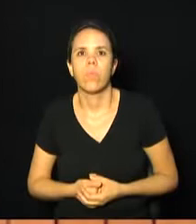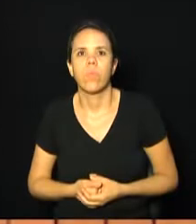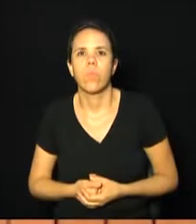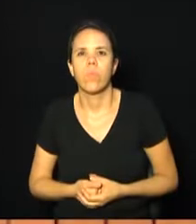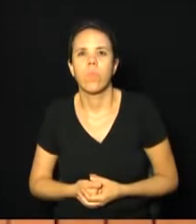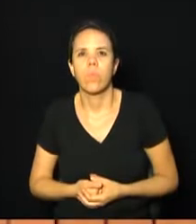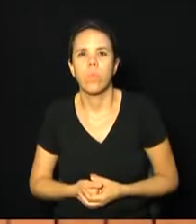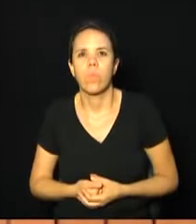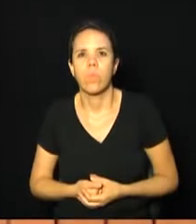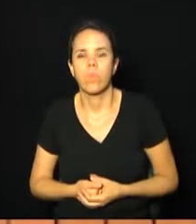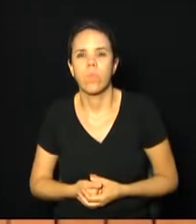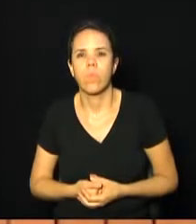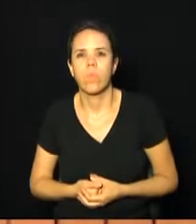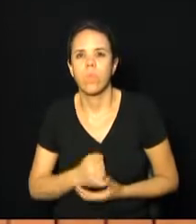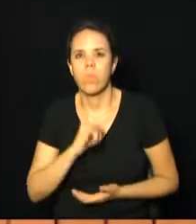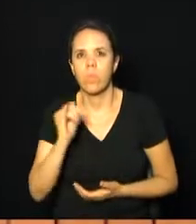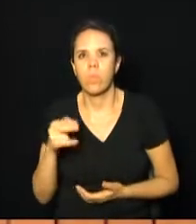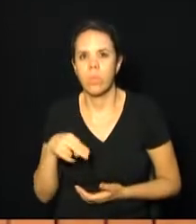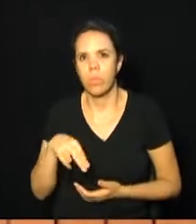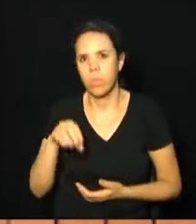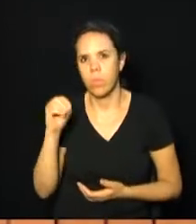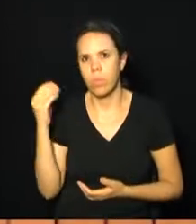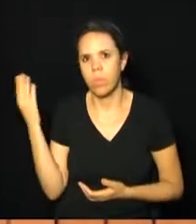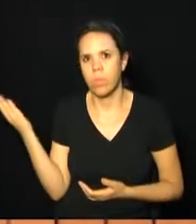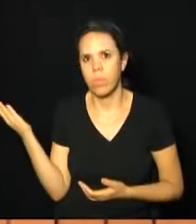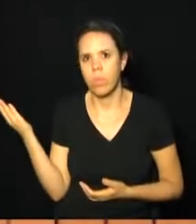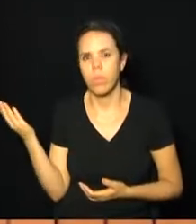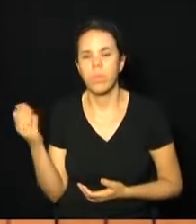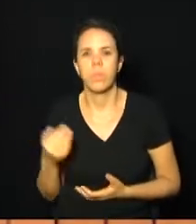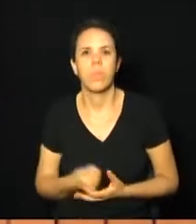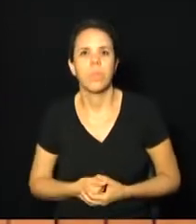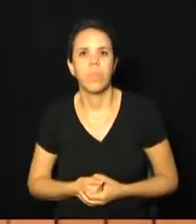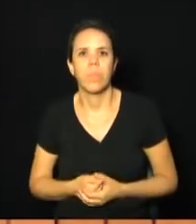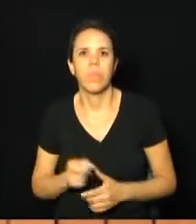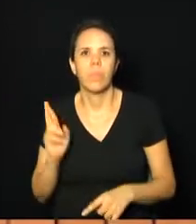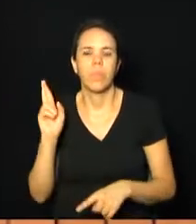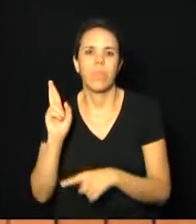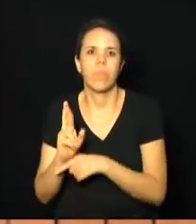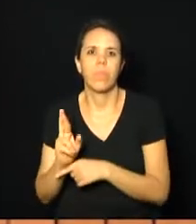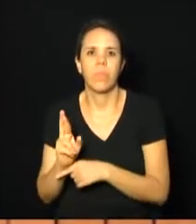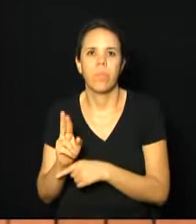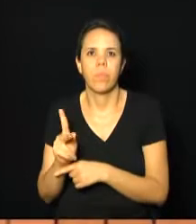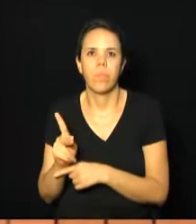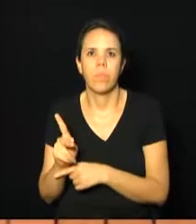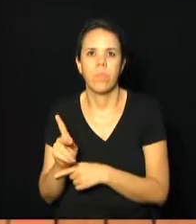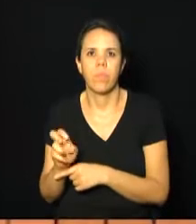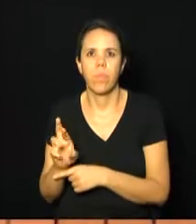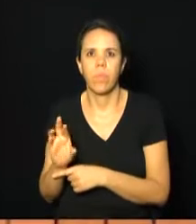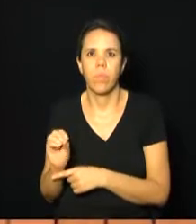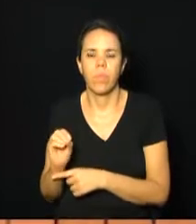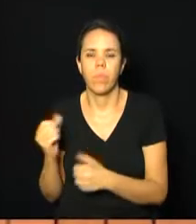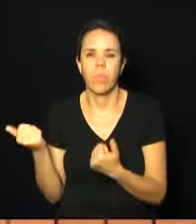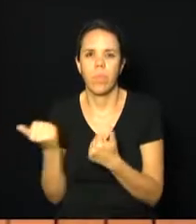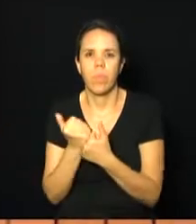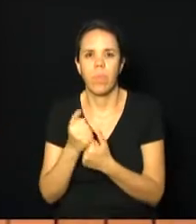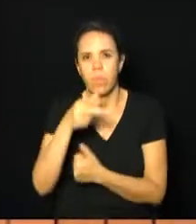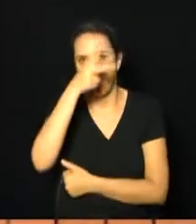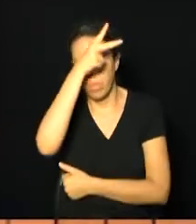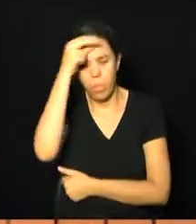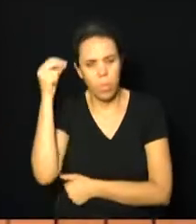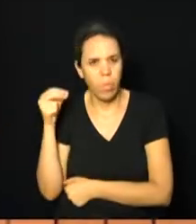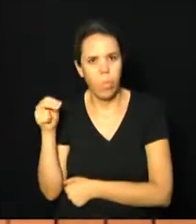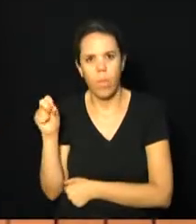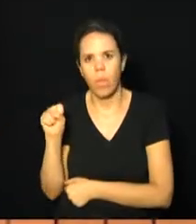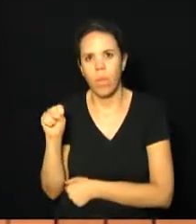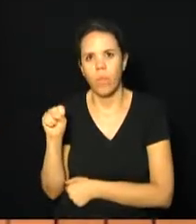Pode ser Juliano? O Juliano está representando o Pedro, né, que é o subprefeito de Souzas, ele é assessor